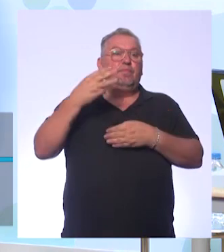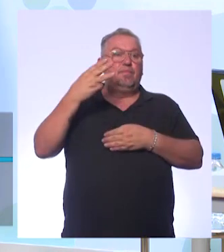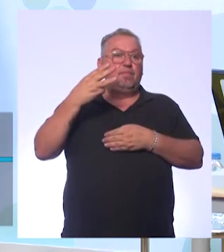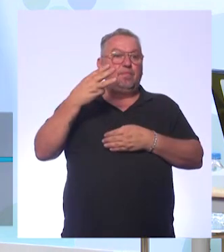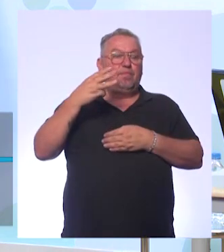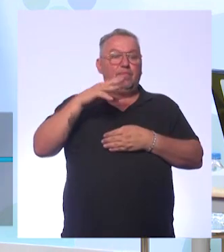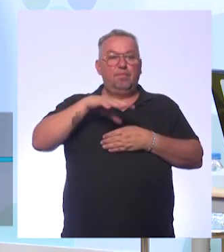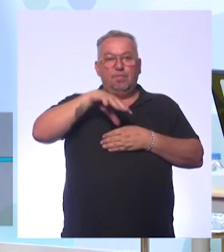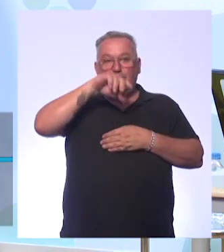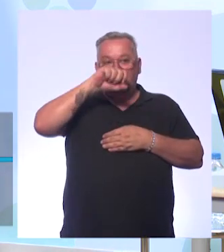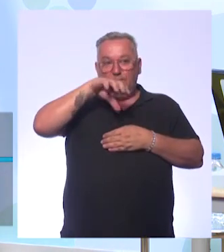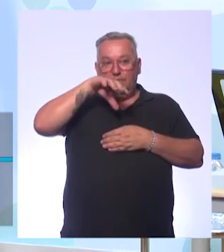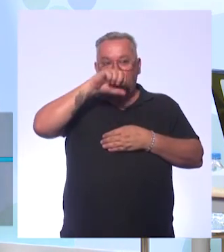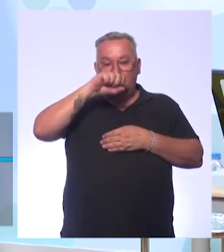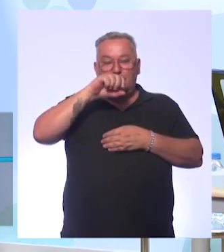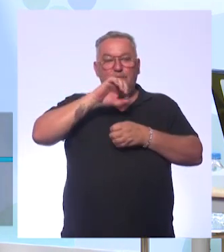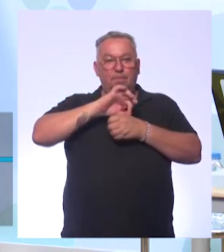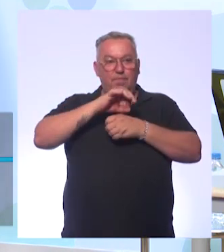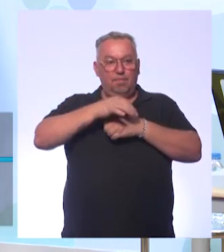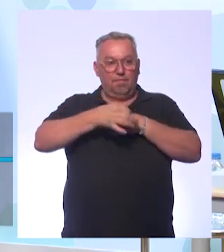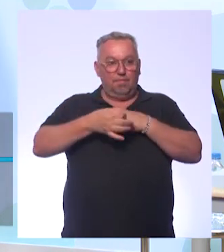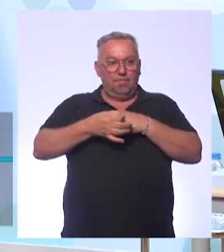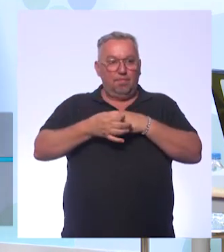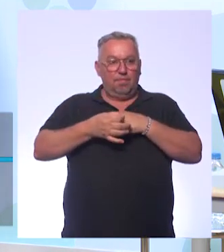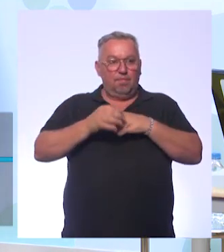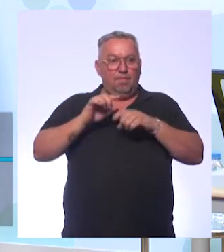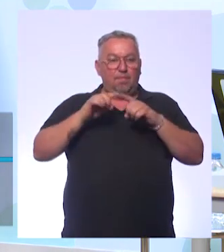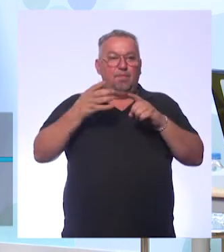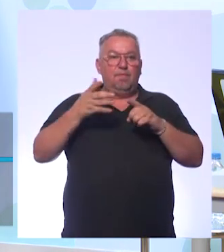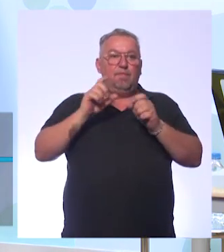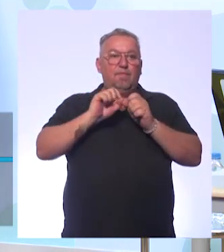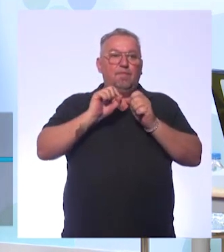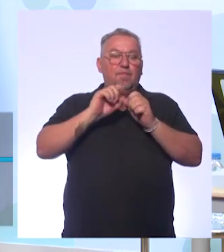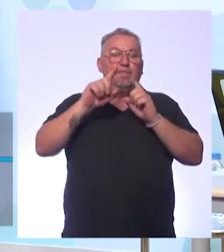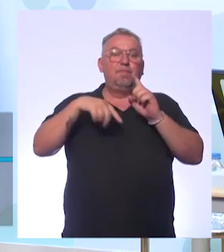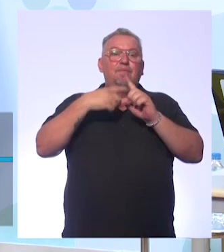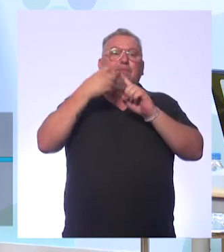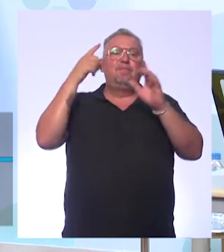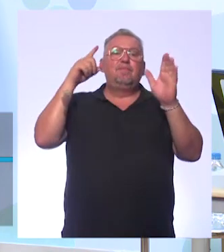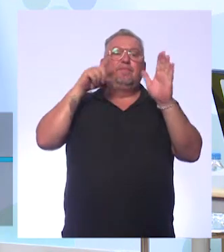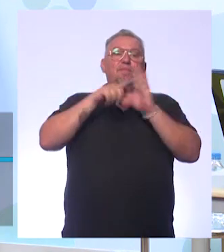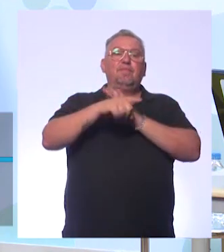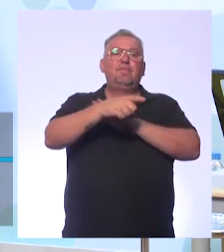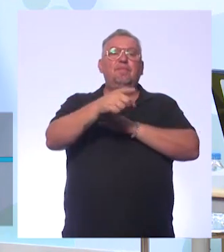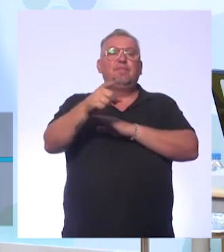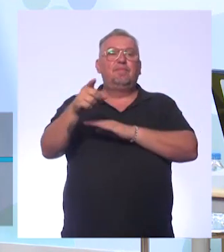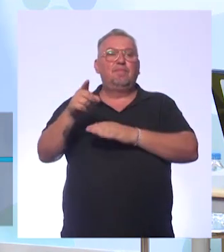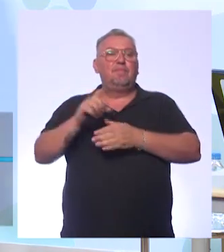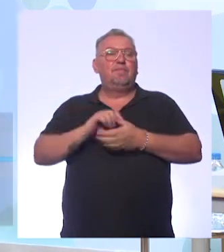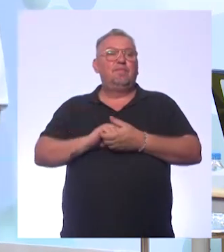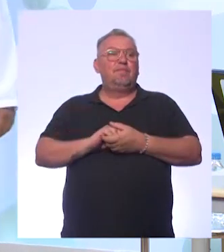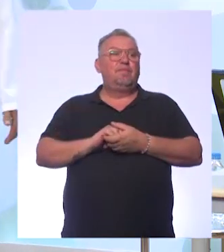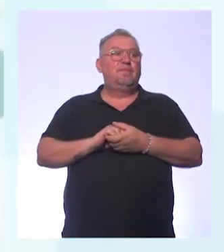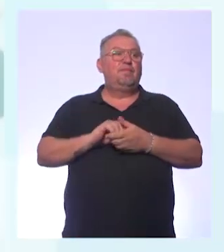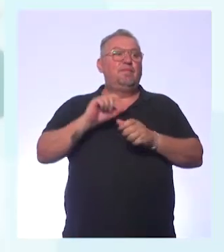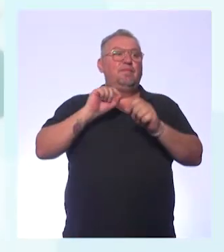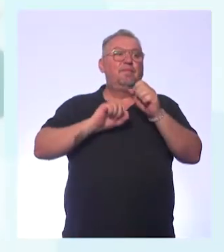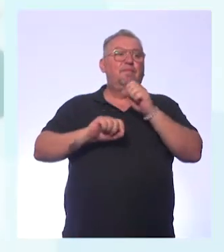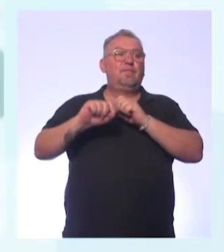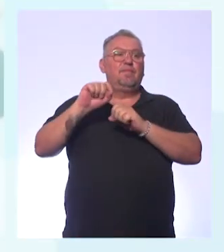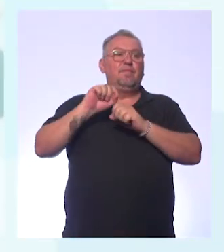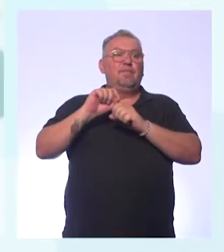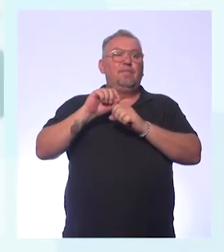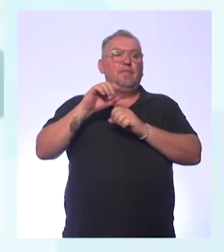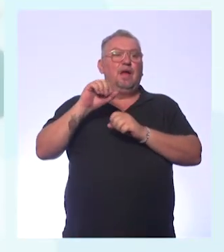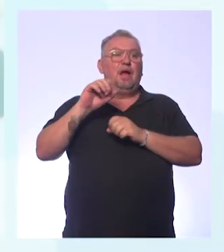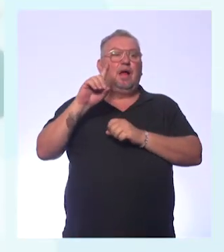da respiração celular. Tá bom? Mas eu quero fazer mais uma perguntinha para você. Qual é o saldo final de